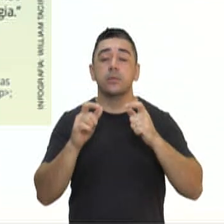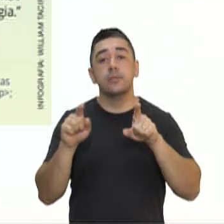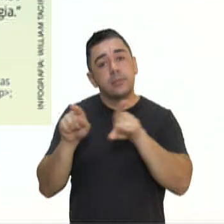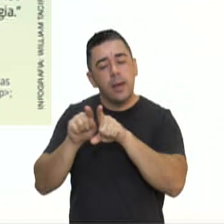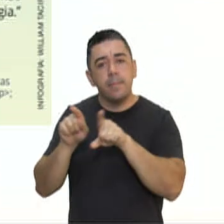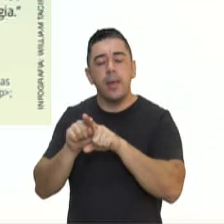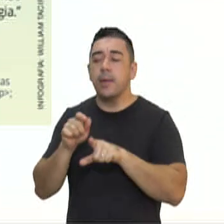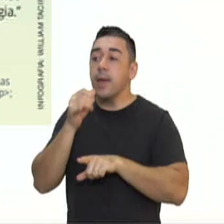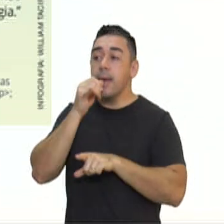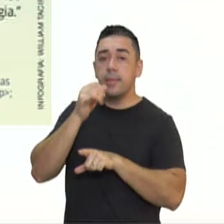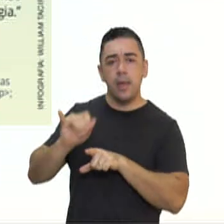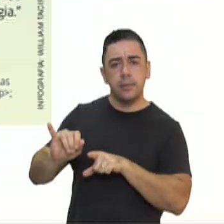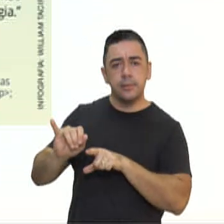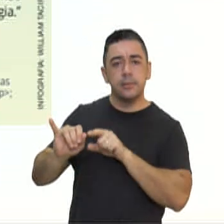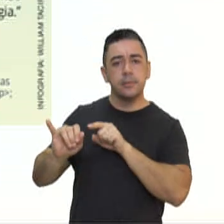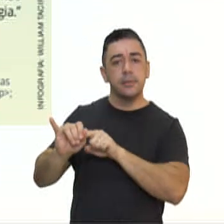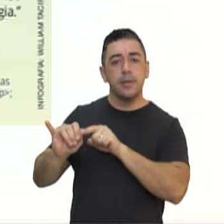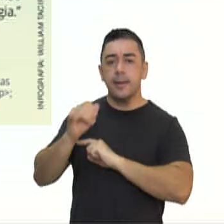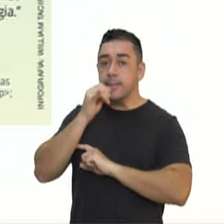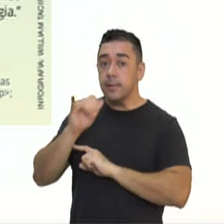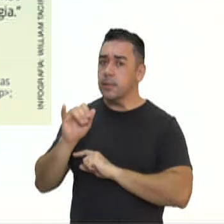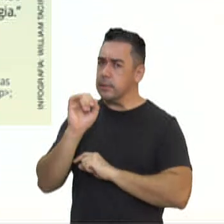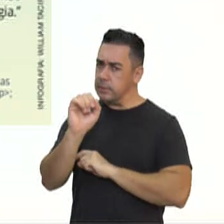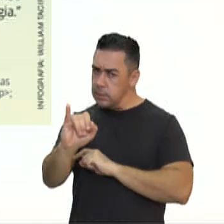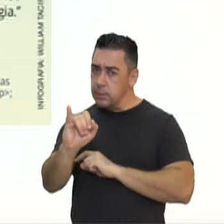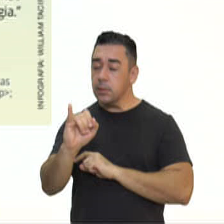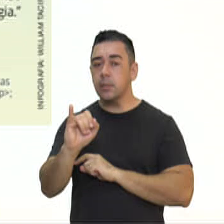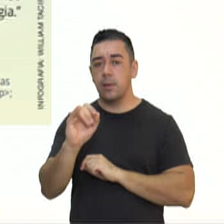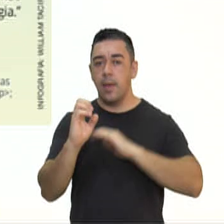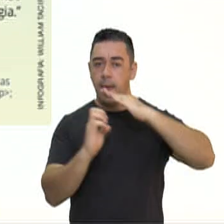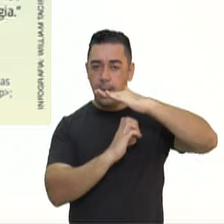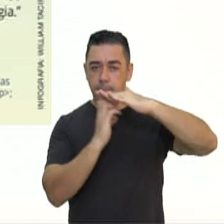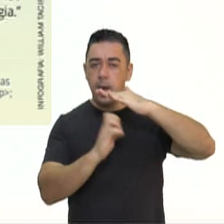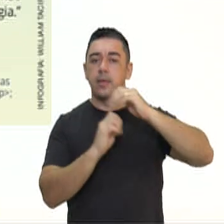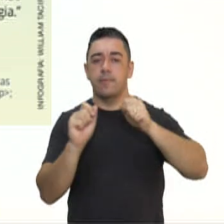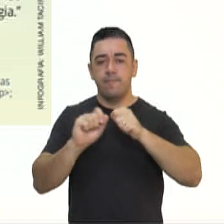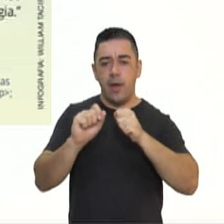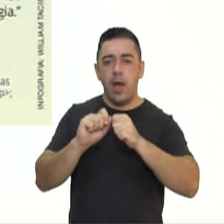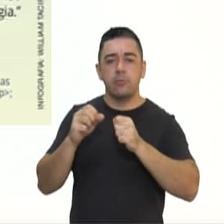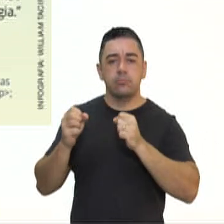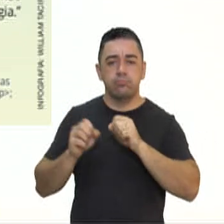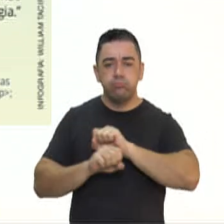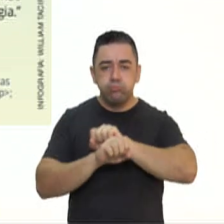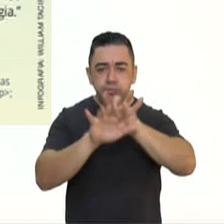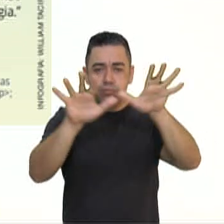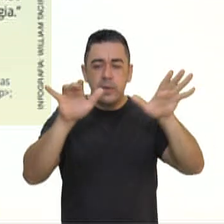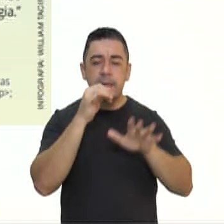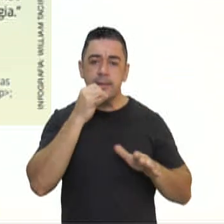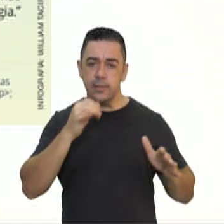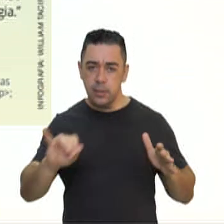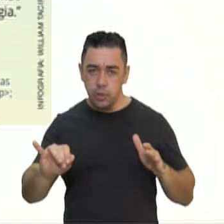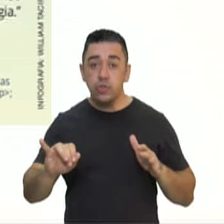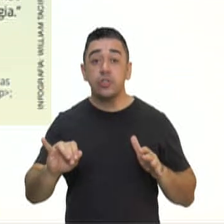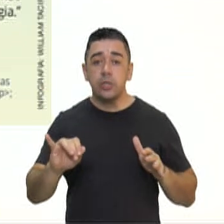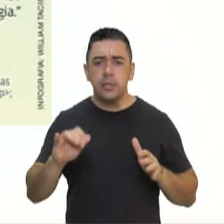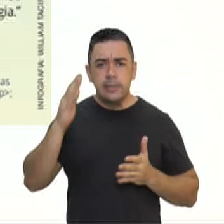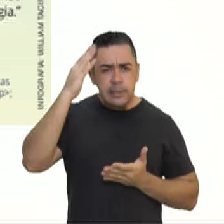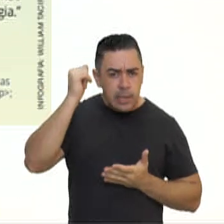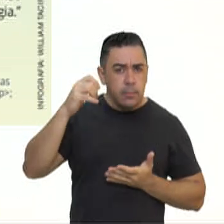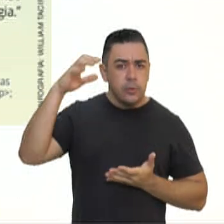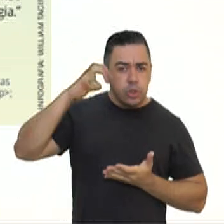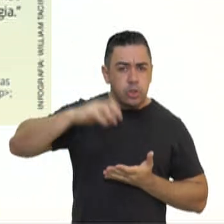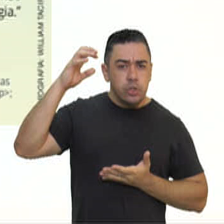por exemplo, se a concessionária, a empresa, né, que gera energia para nós, souber que vai chover forte, vai